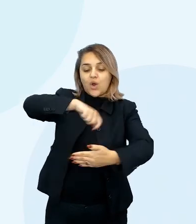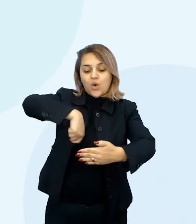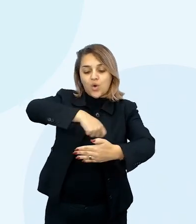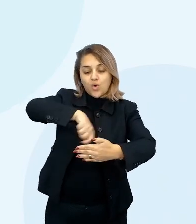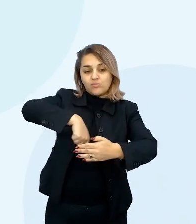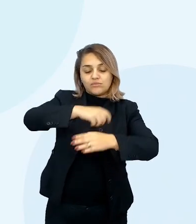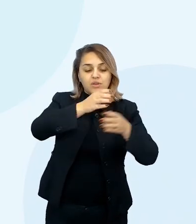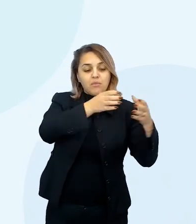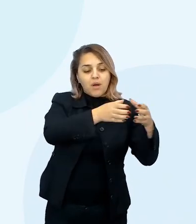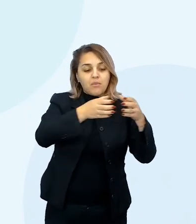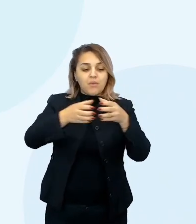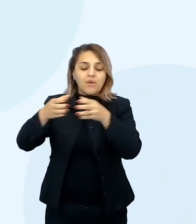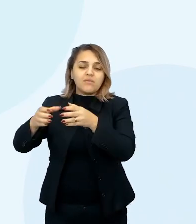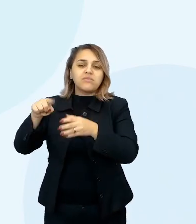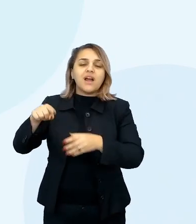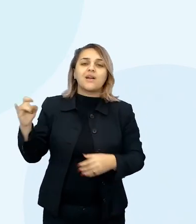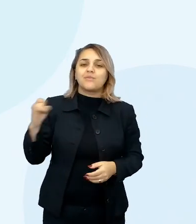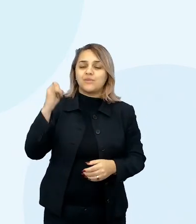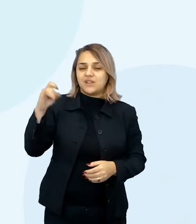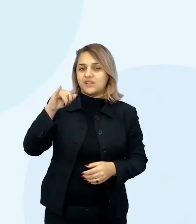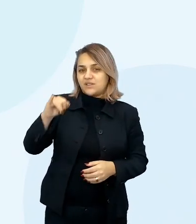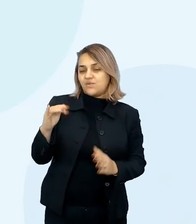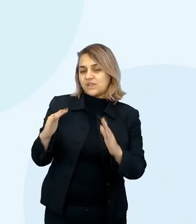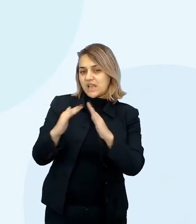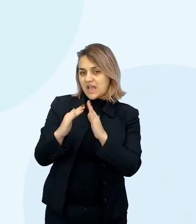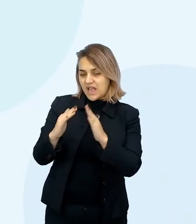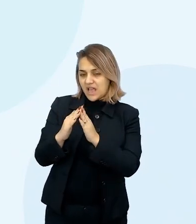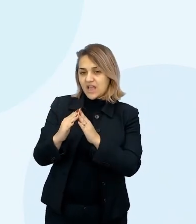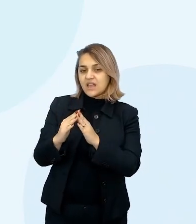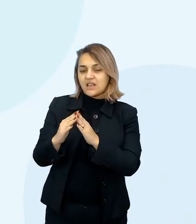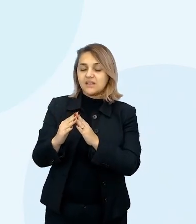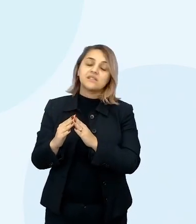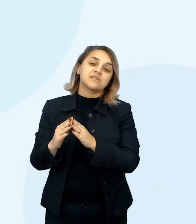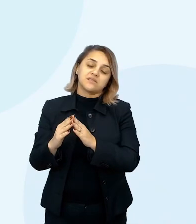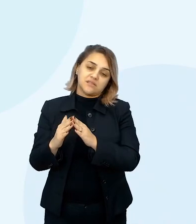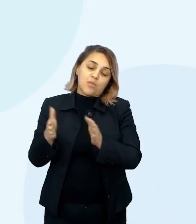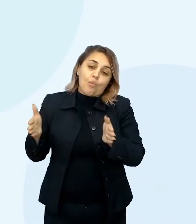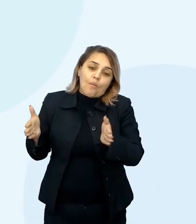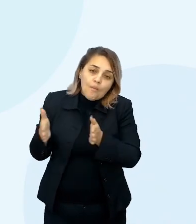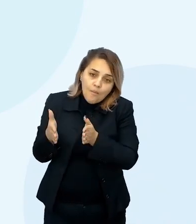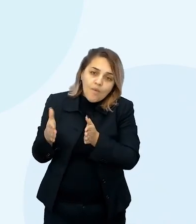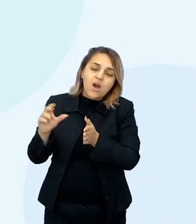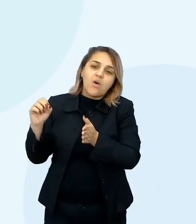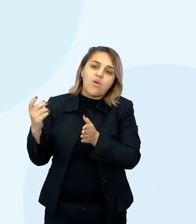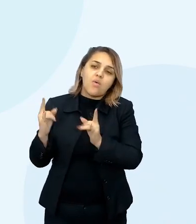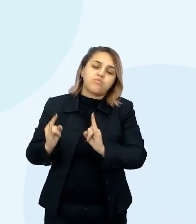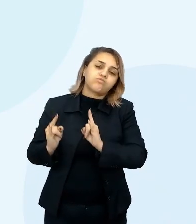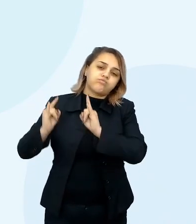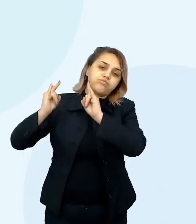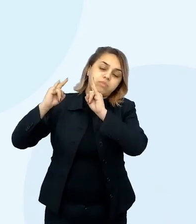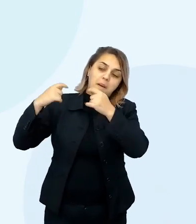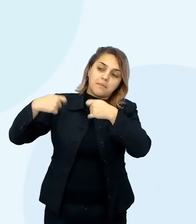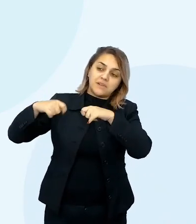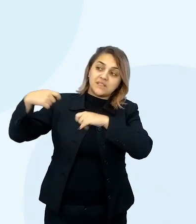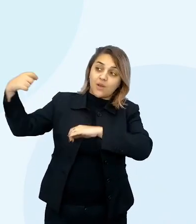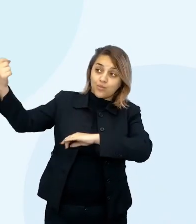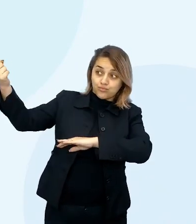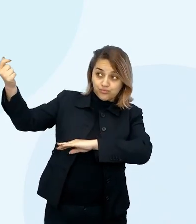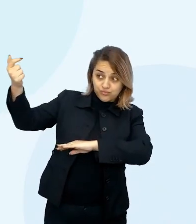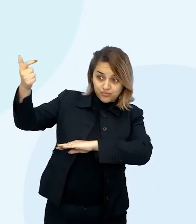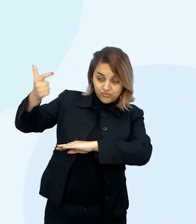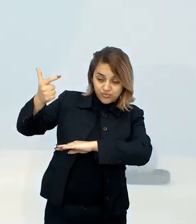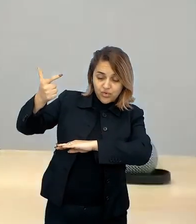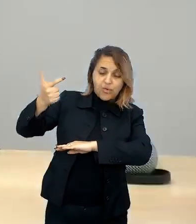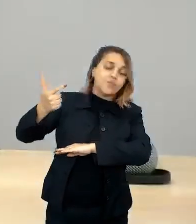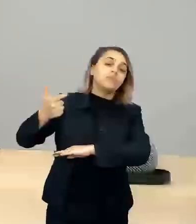casa pequena, num apartamento, procura um lugar onde bata sol. Né? A planta, principalmente as hortaliças,